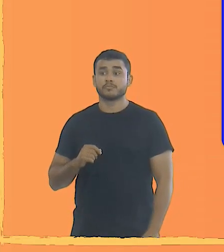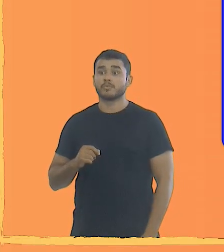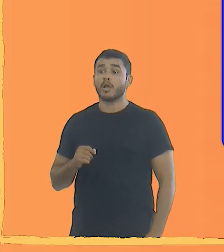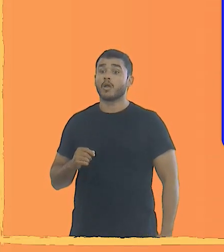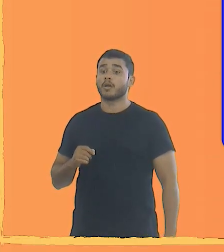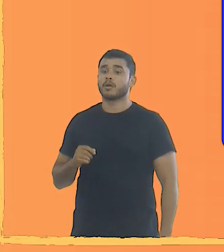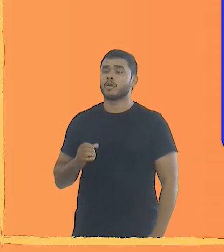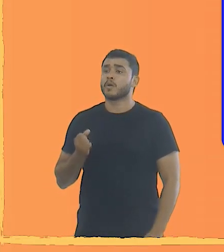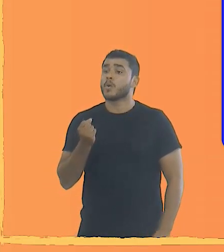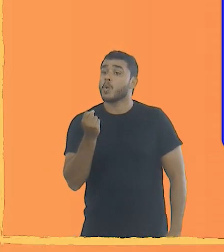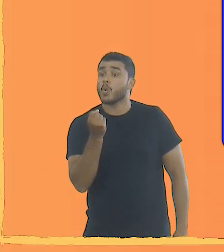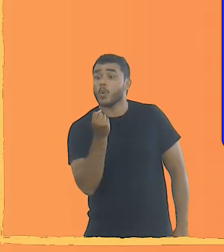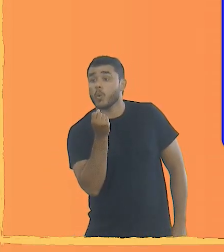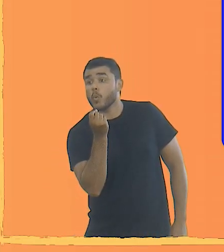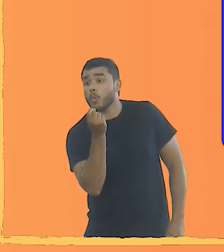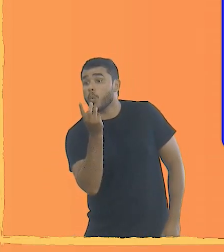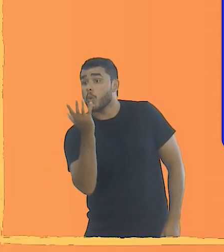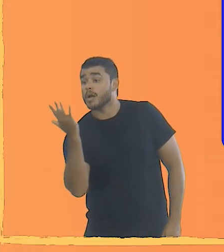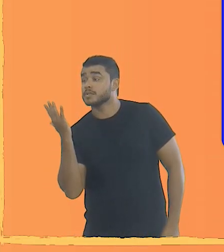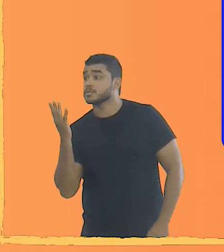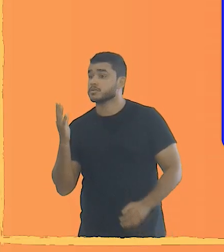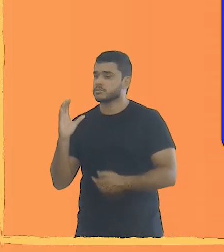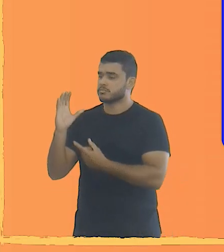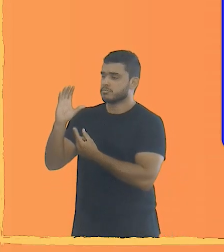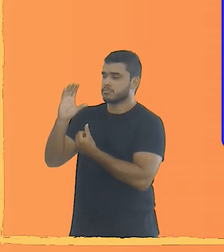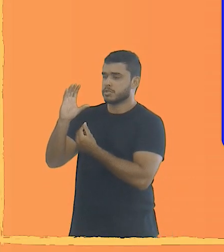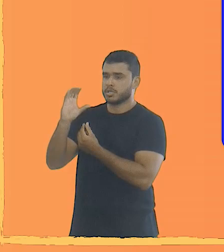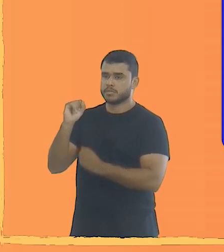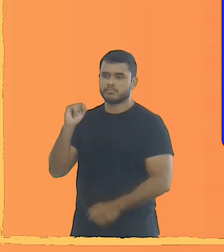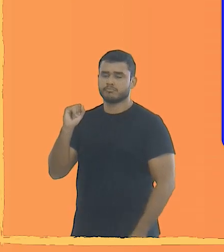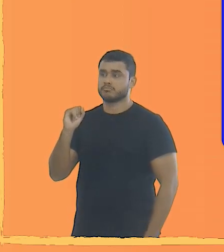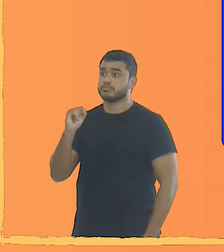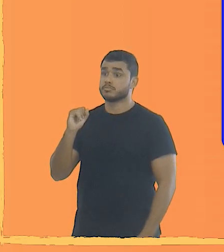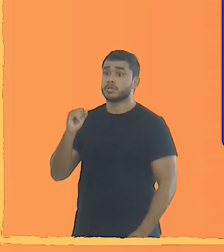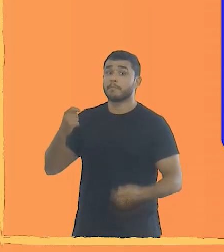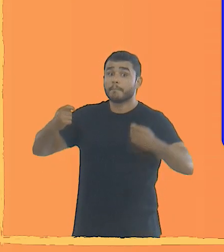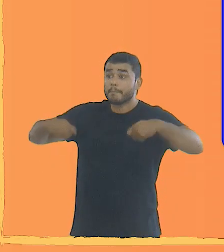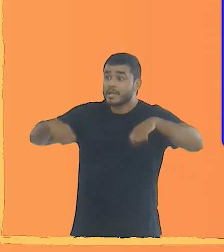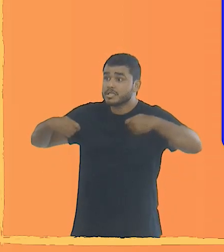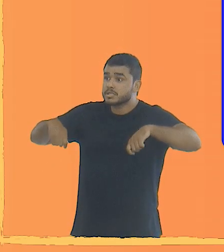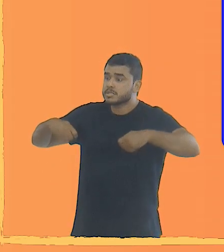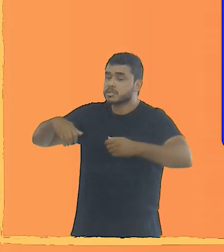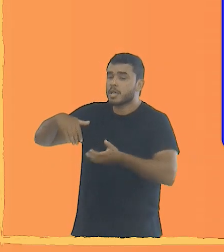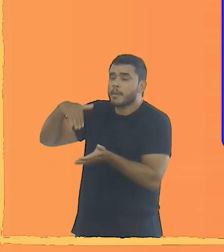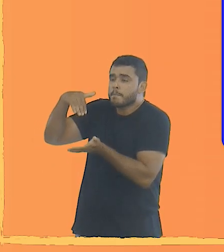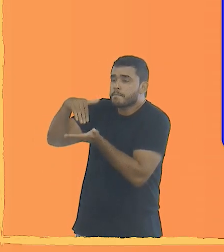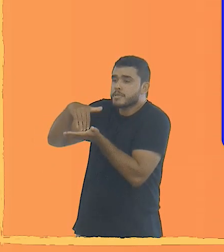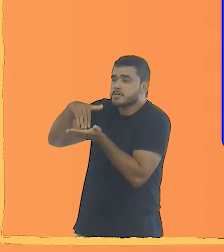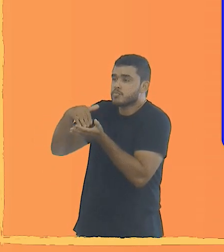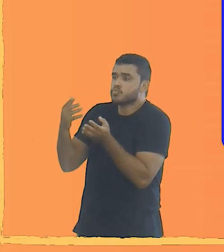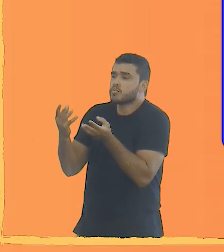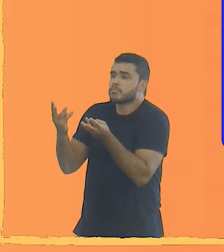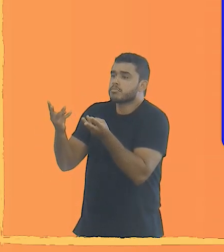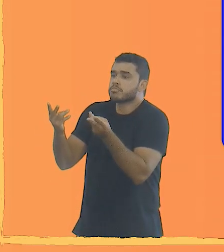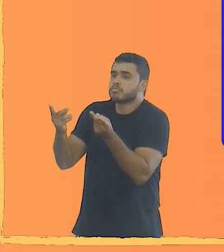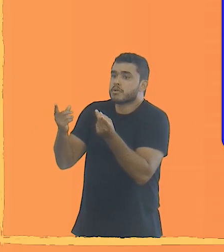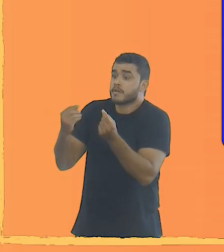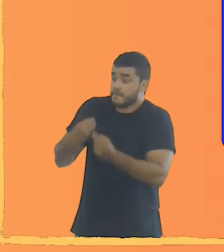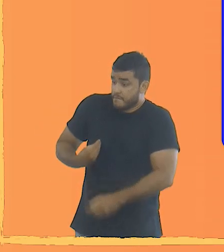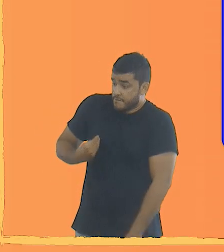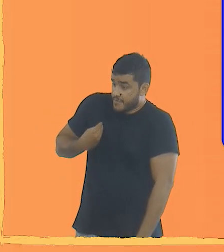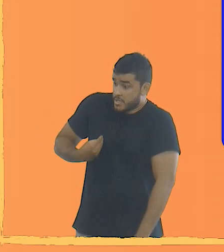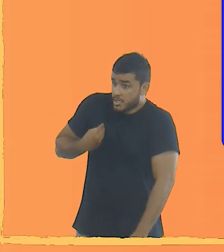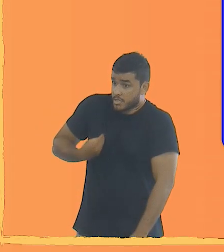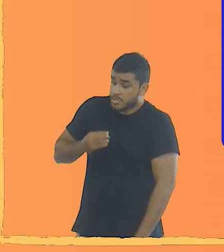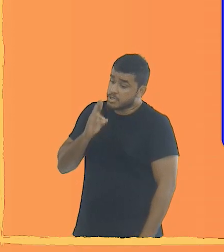de clientes, suponha que cada cliente fez um único pedido, que deverão estar presentes nesse restaurante para podermos